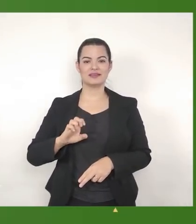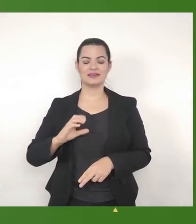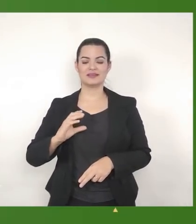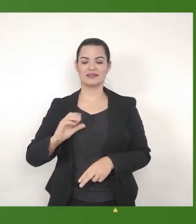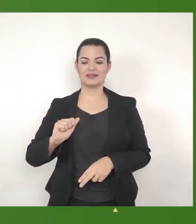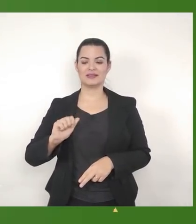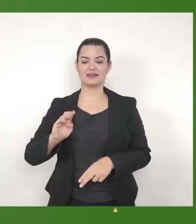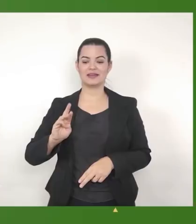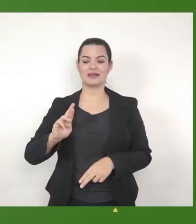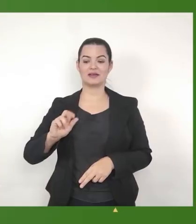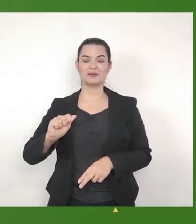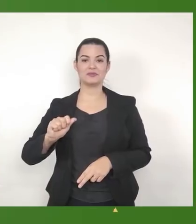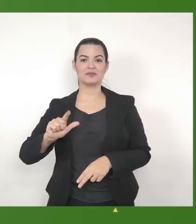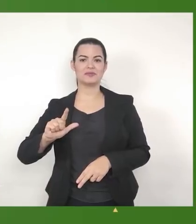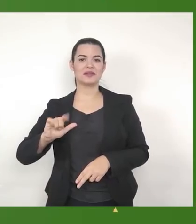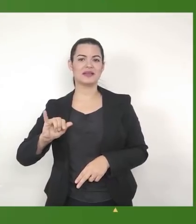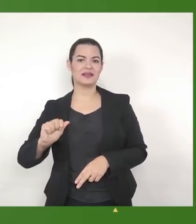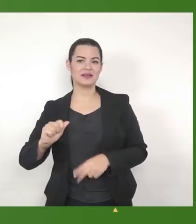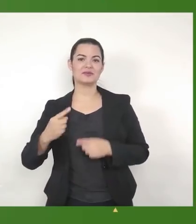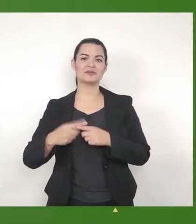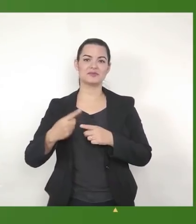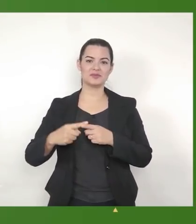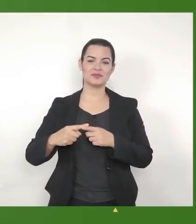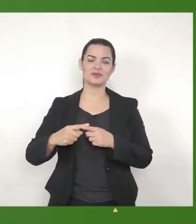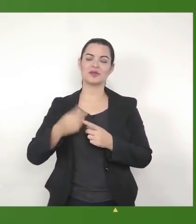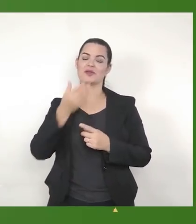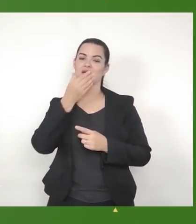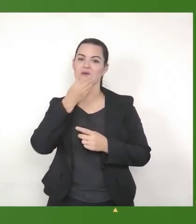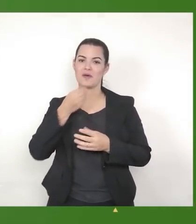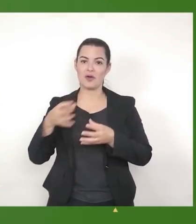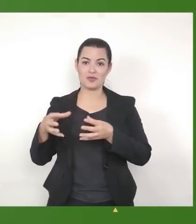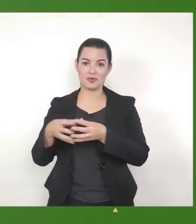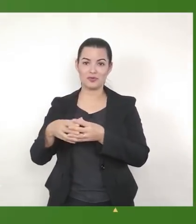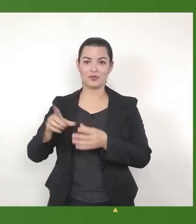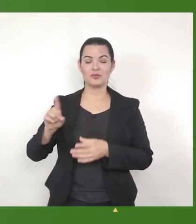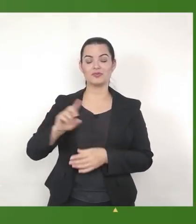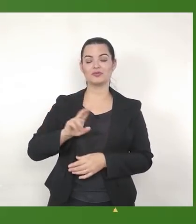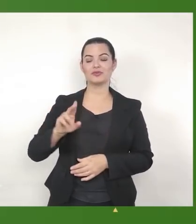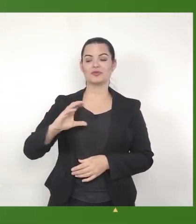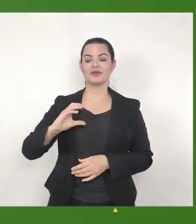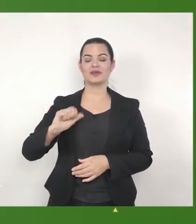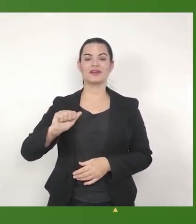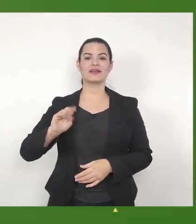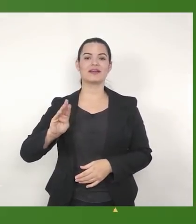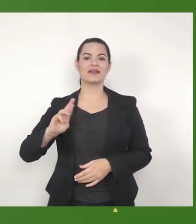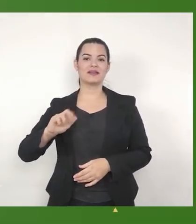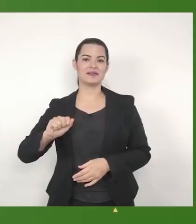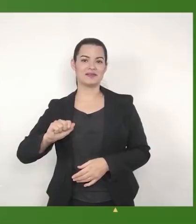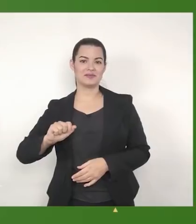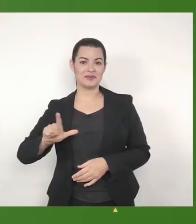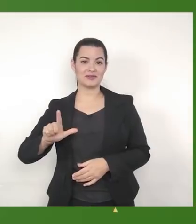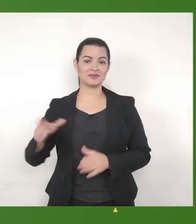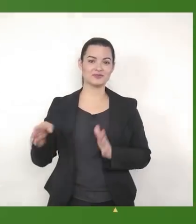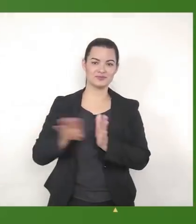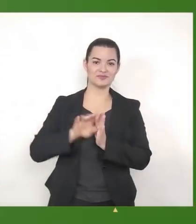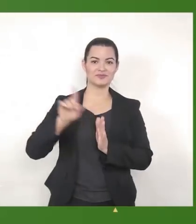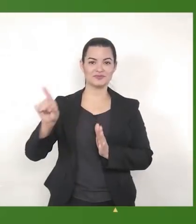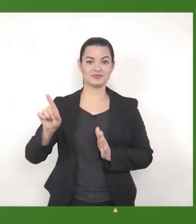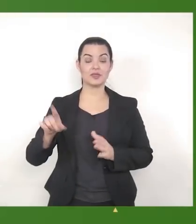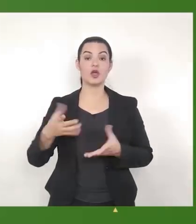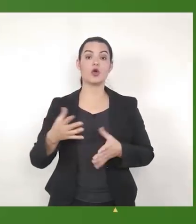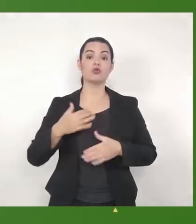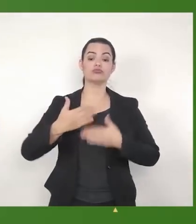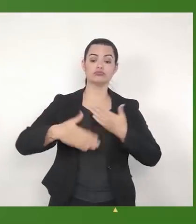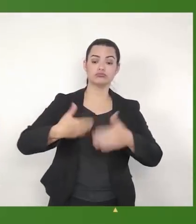Cabral. Vamos seguir mais um pouquinho. Durante esse processo de colonização,